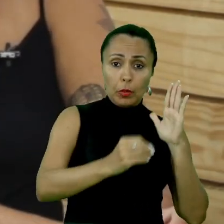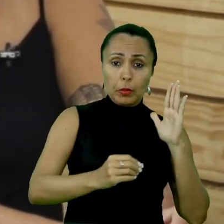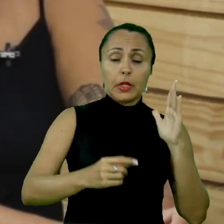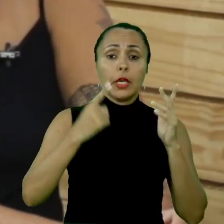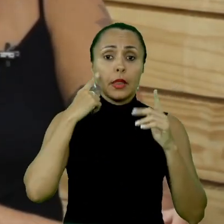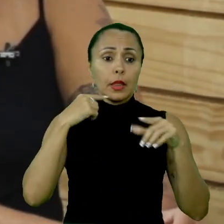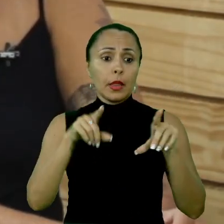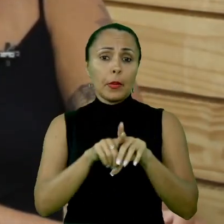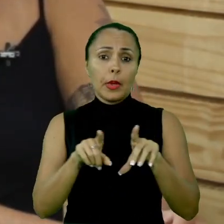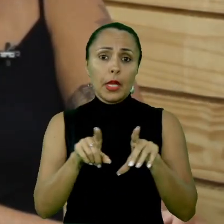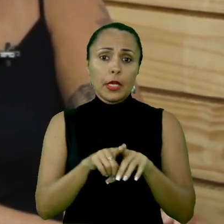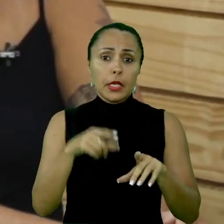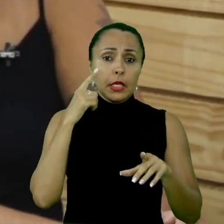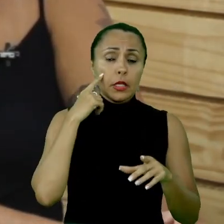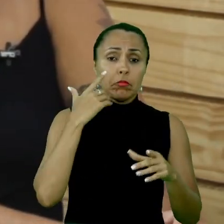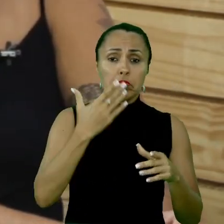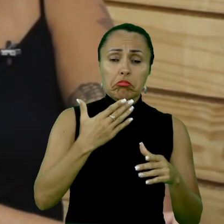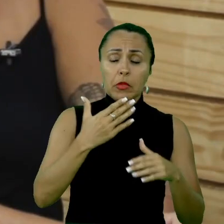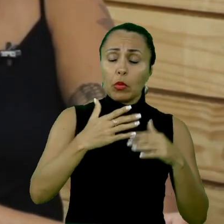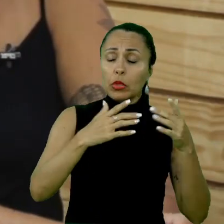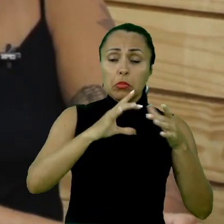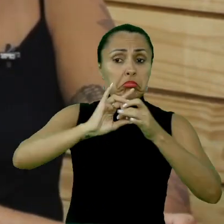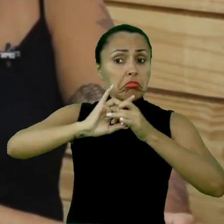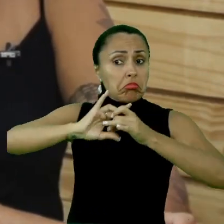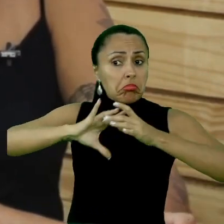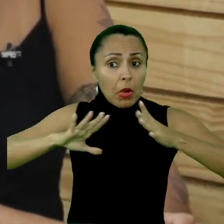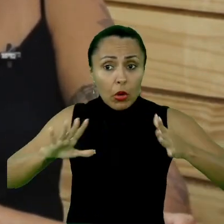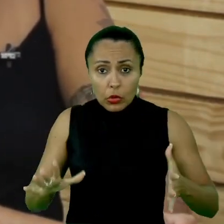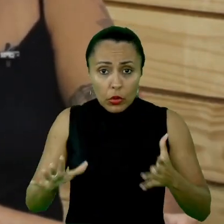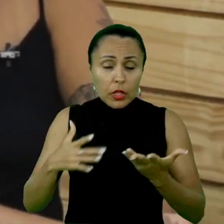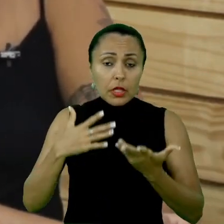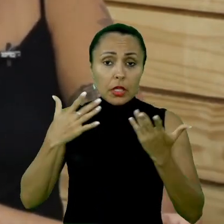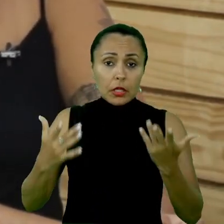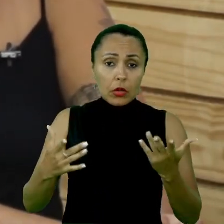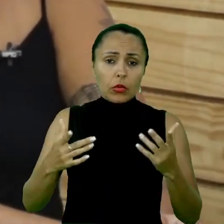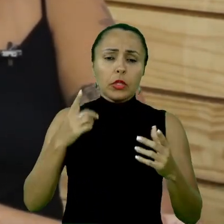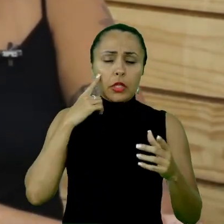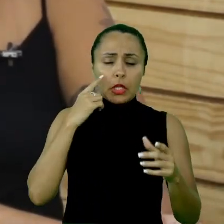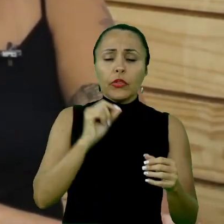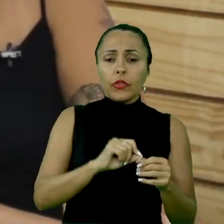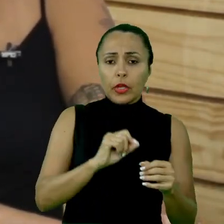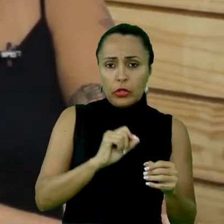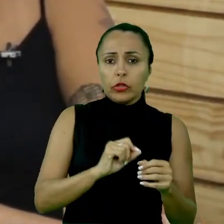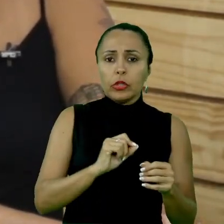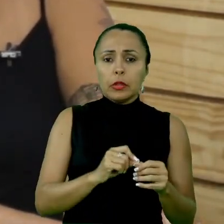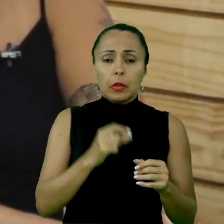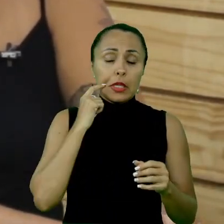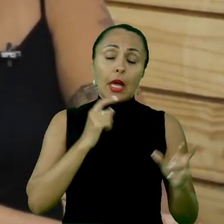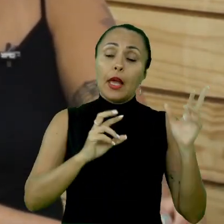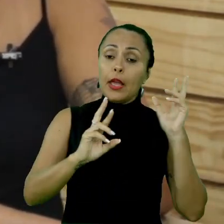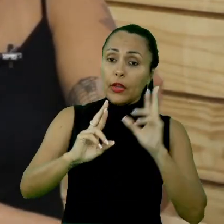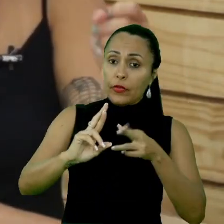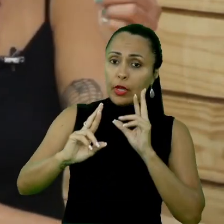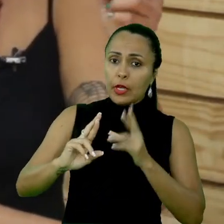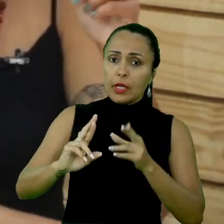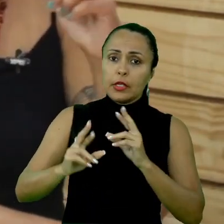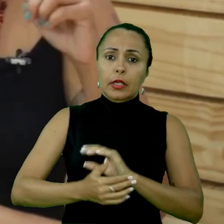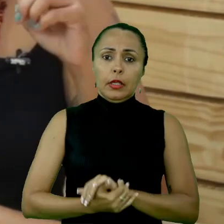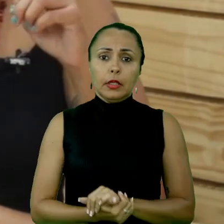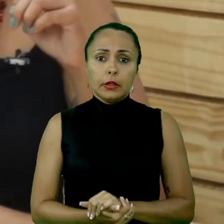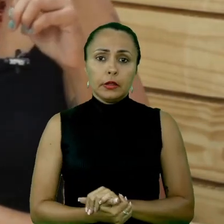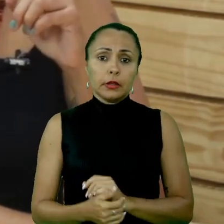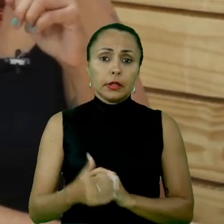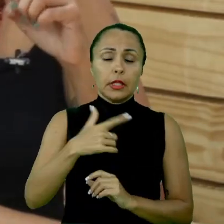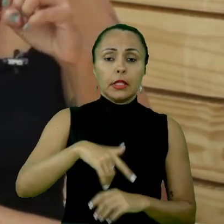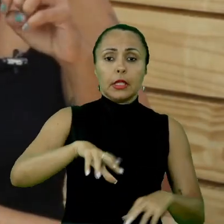dela sem a autorização de quem produziu e sem fazer a referência a quem produziu, que seria a